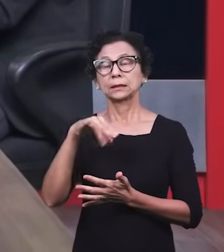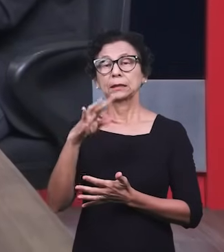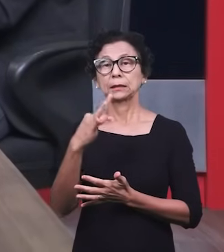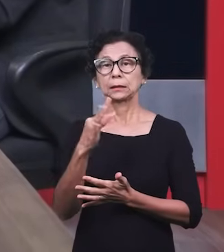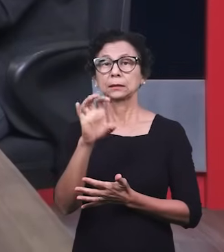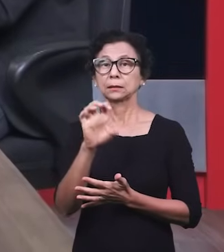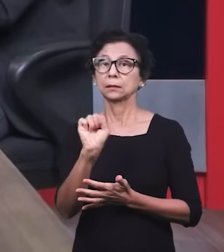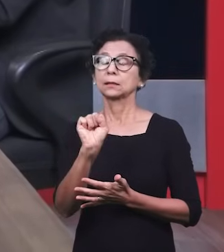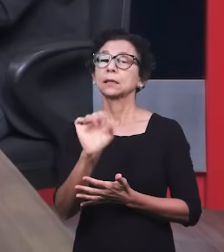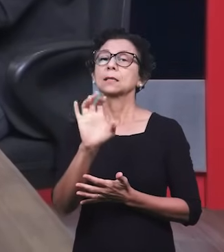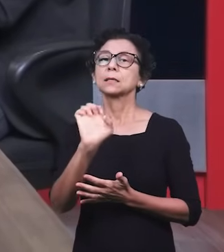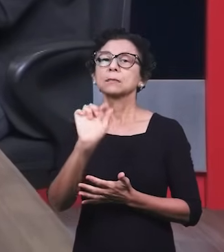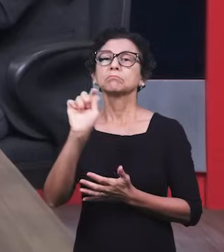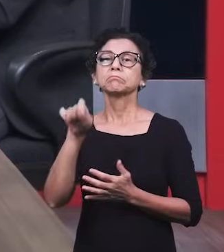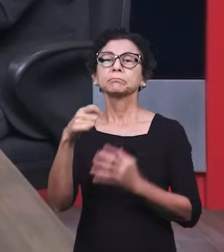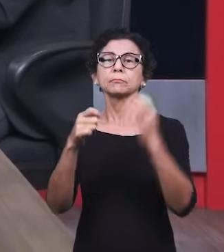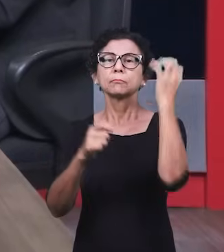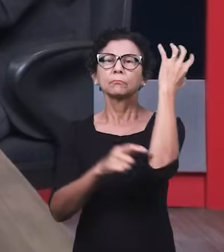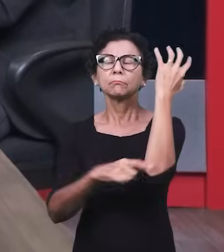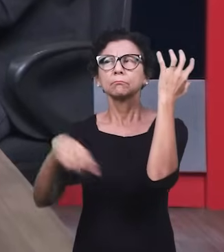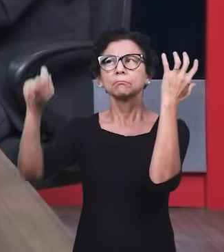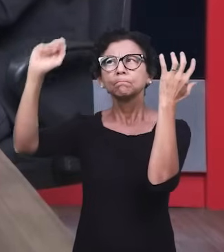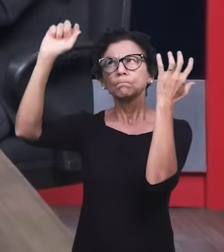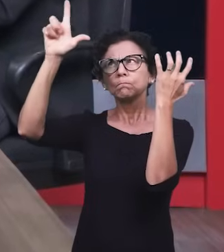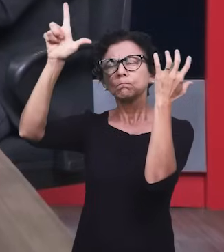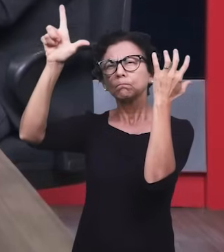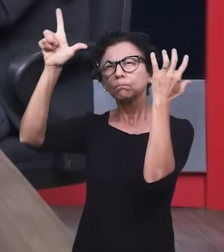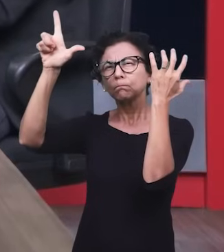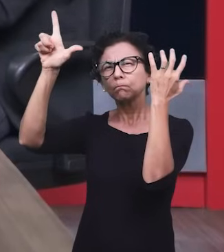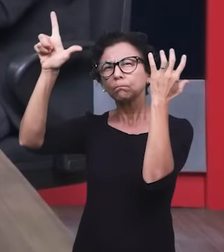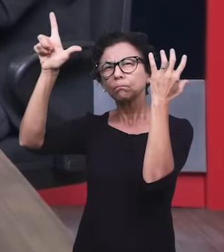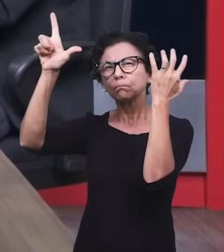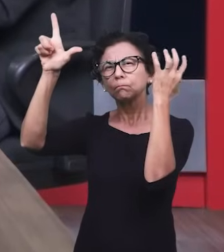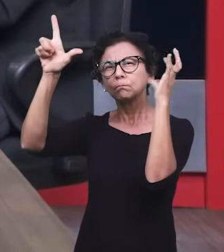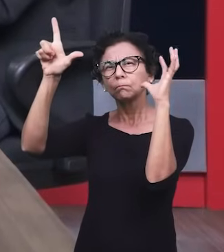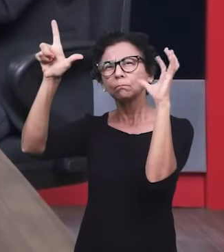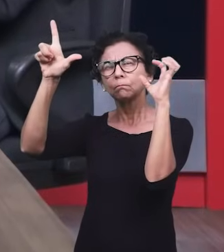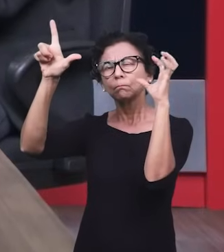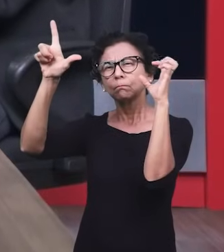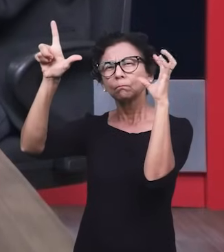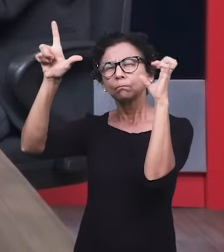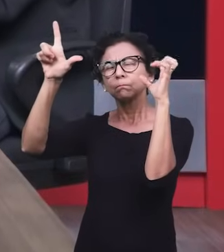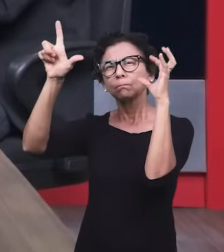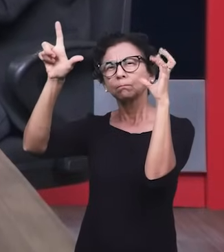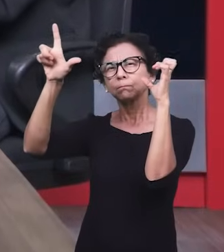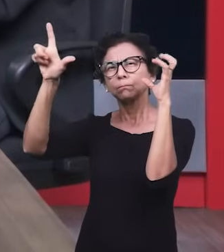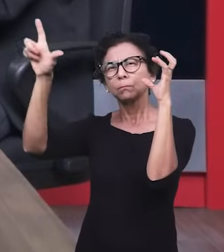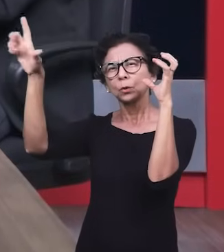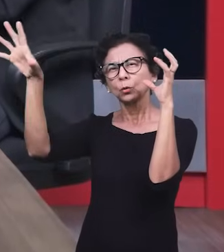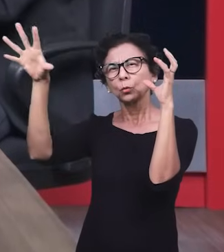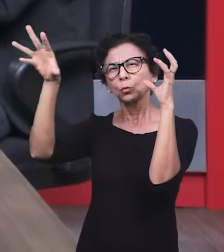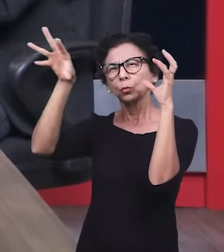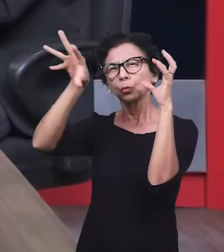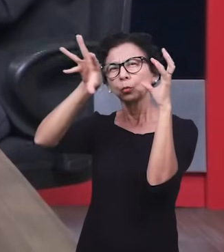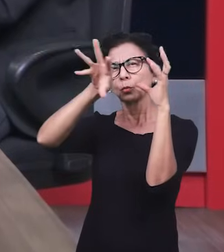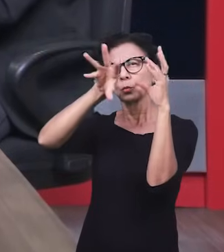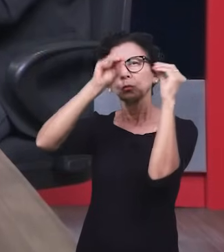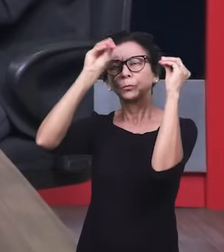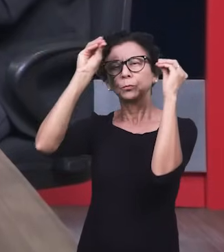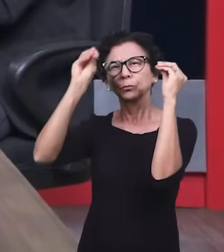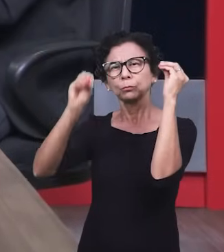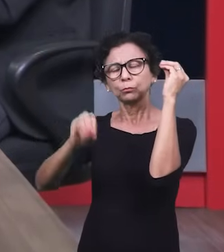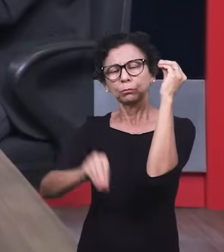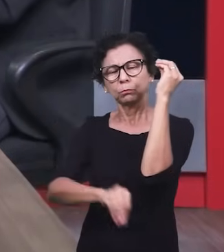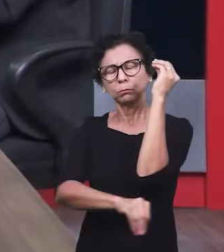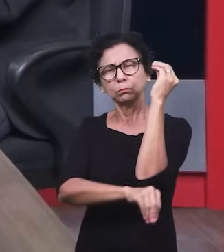gente vai observando tudo isso né como que a planta ela se desenvolve principalmente e a gente vê como a irmã